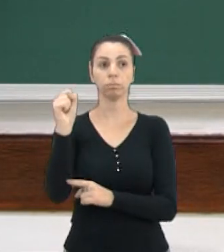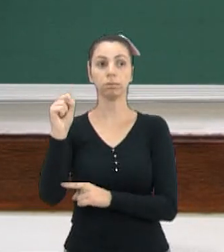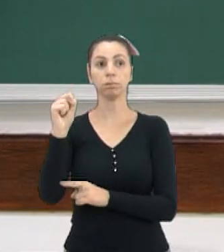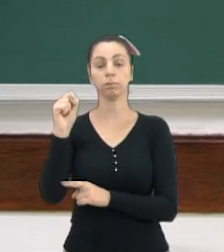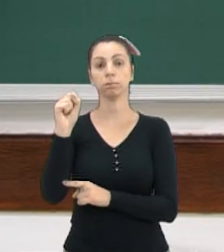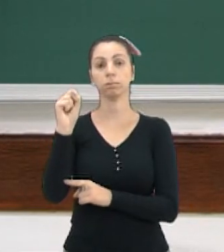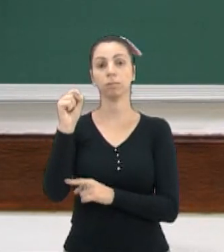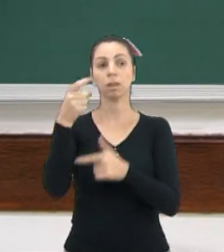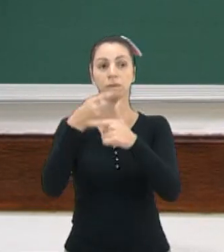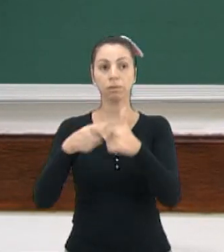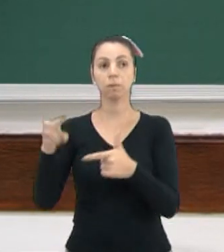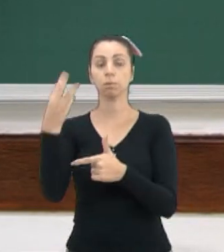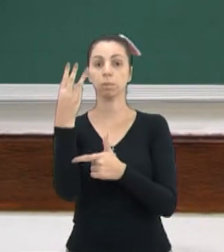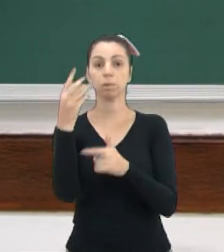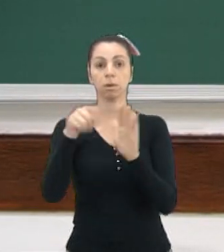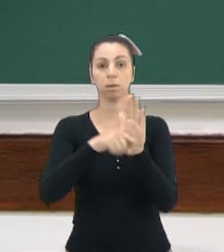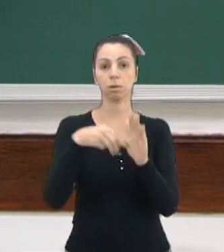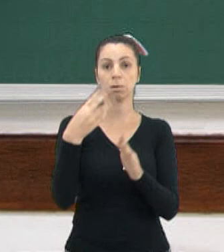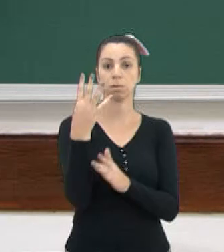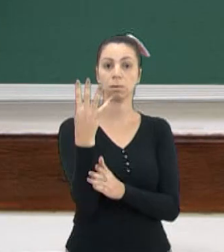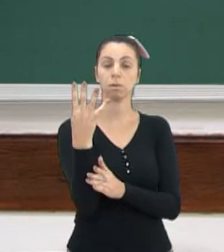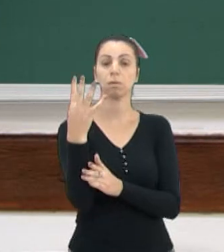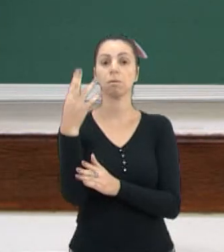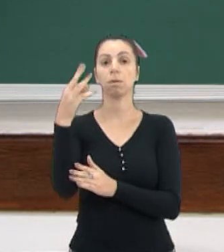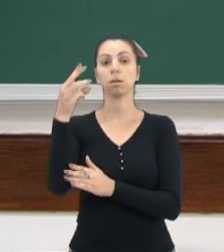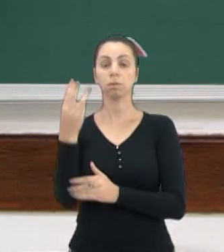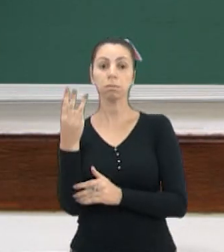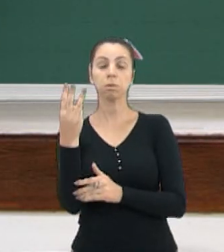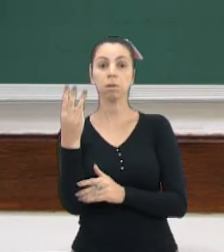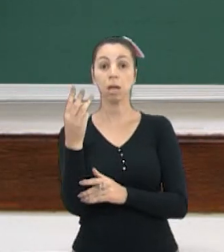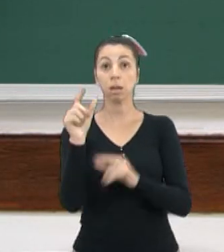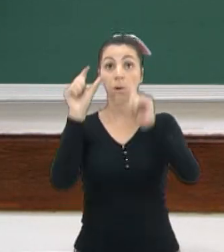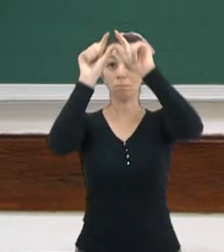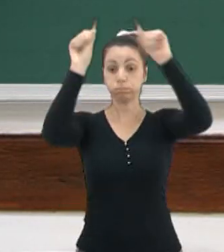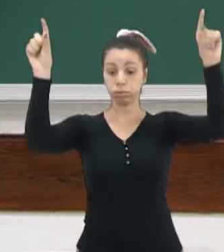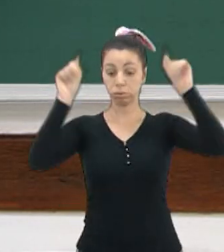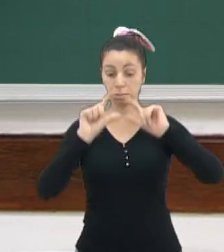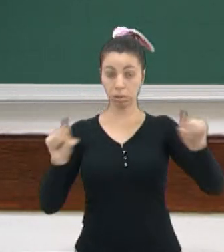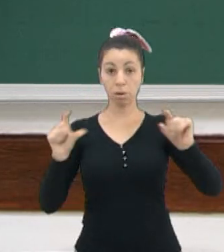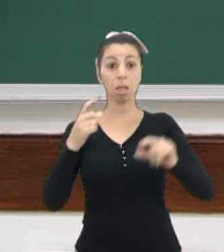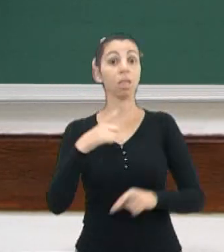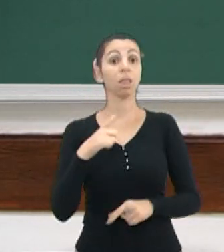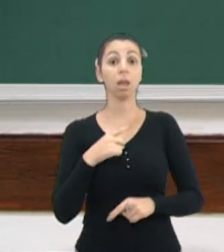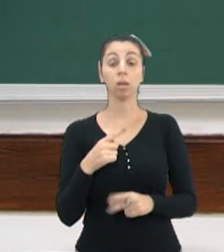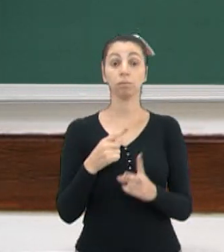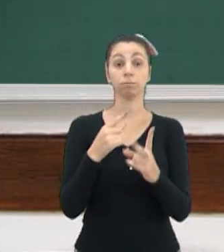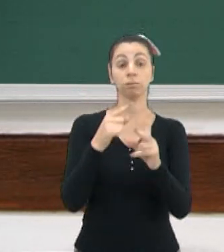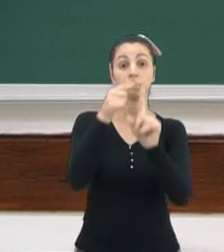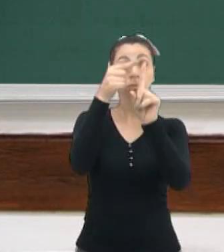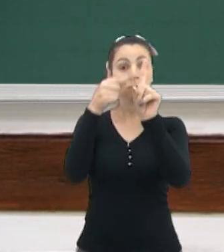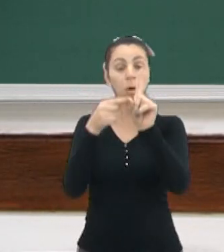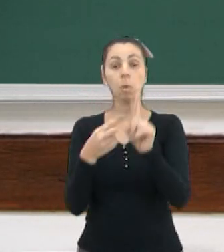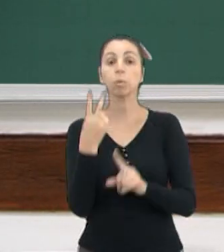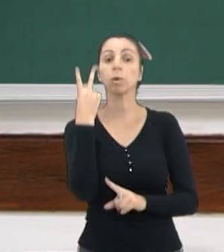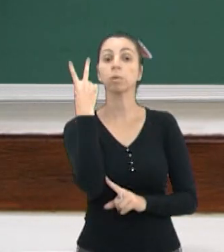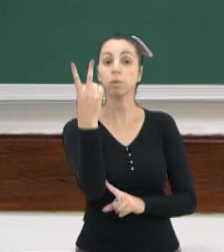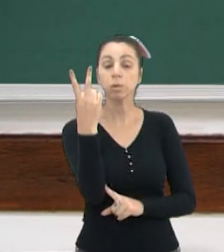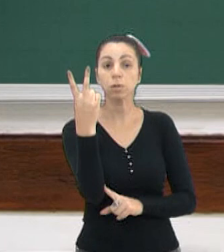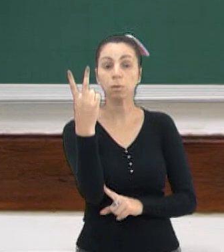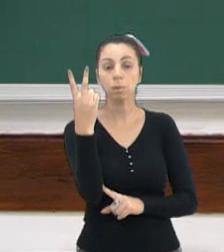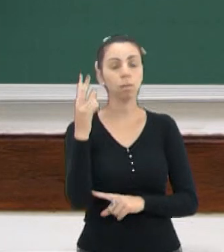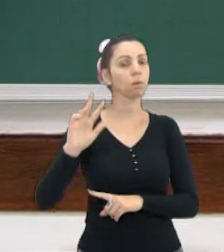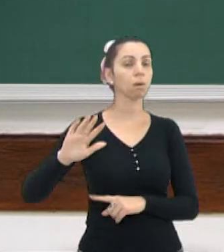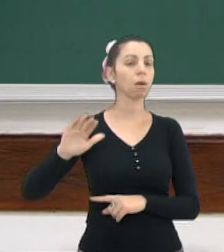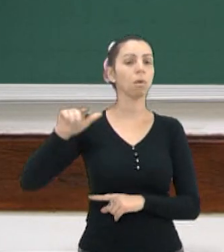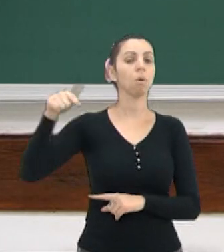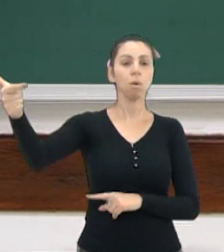Uma numérica e a outra algébrica. Isso nós vamos continuar falando na próxima aula e vamos dar bastante